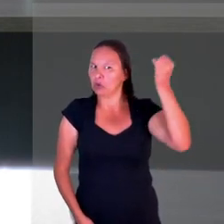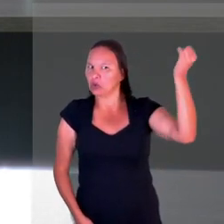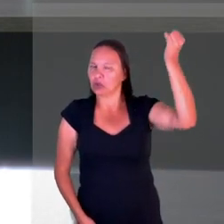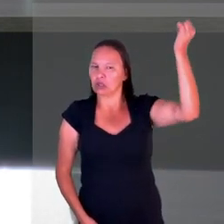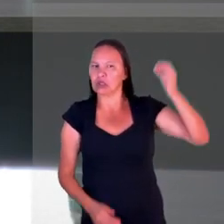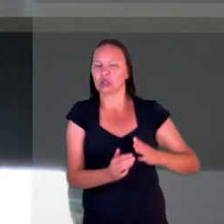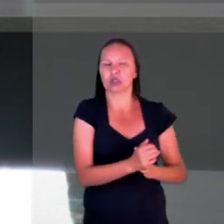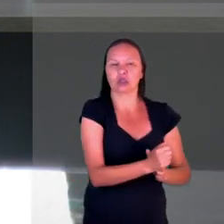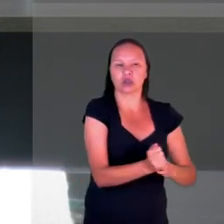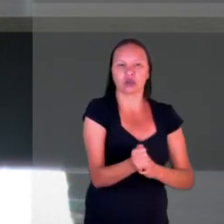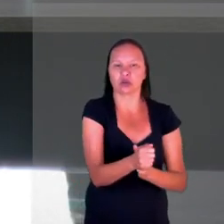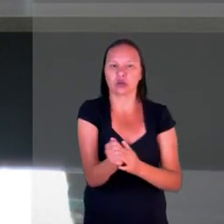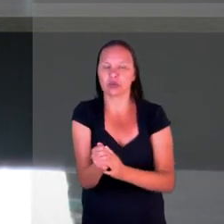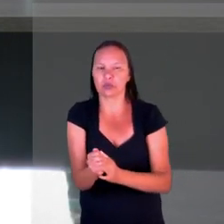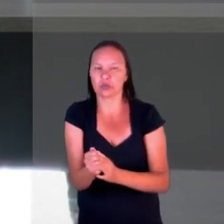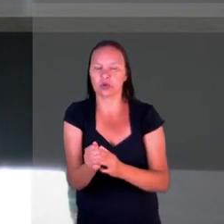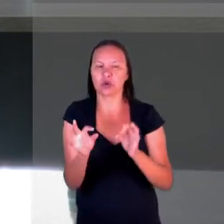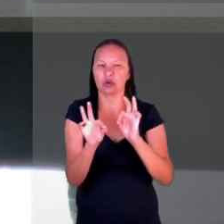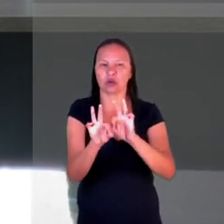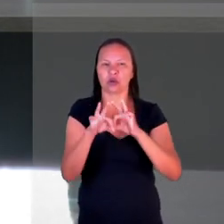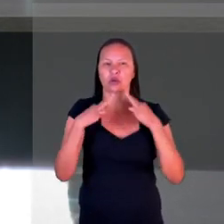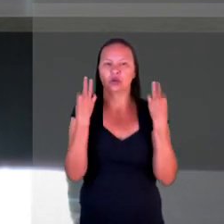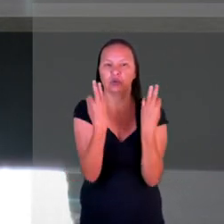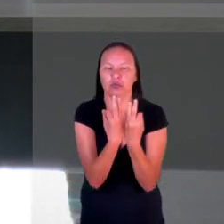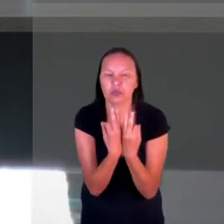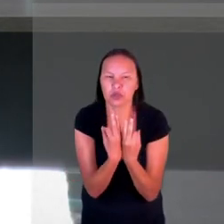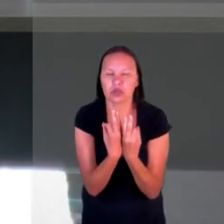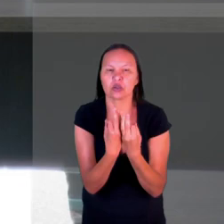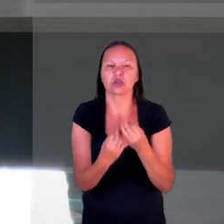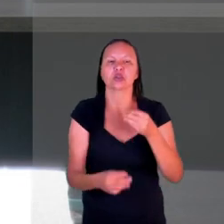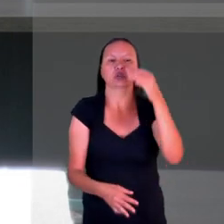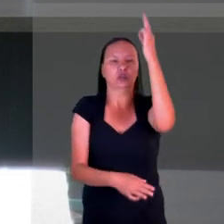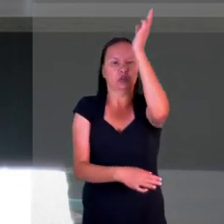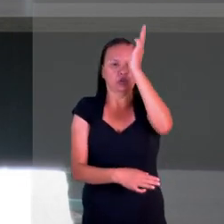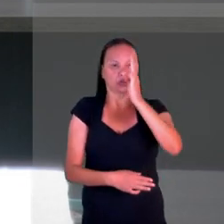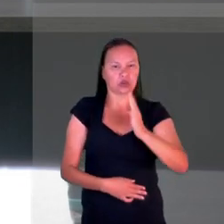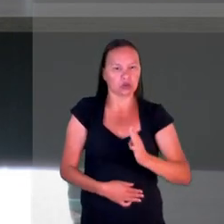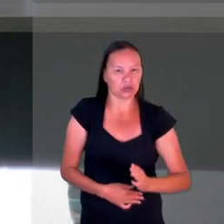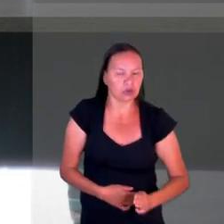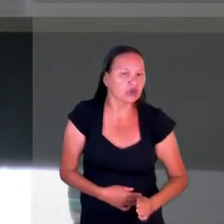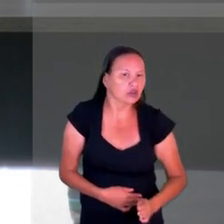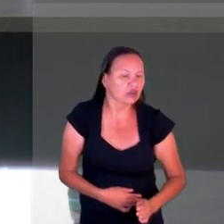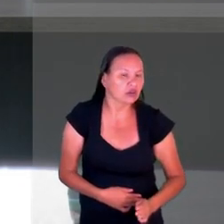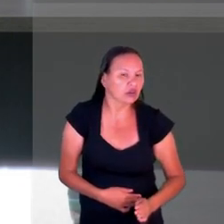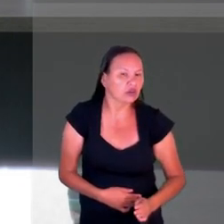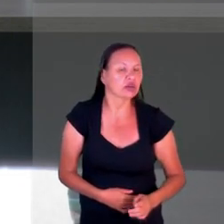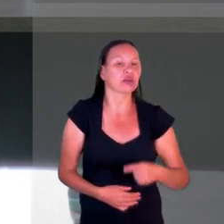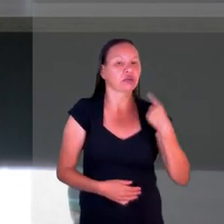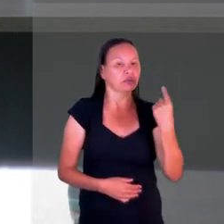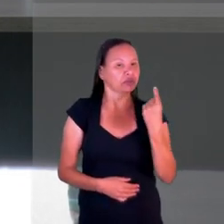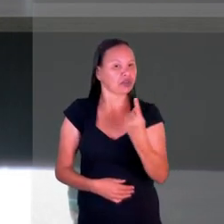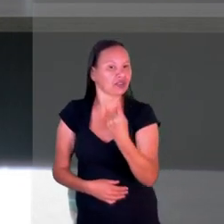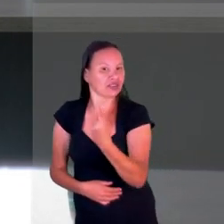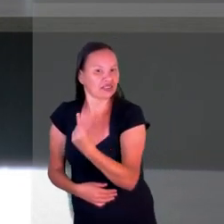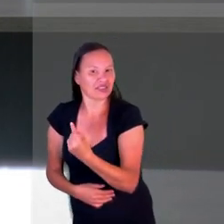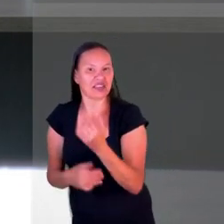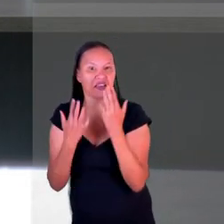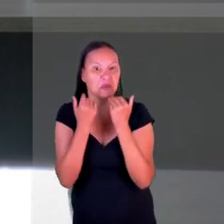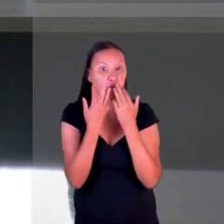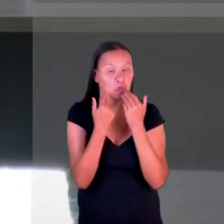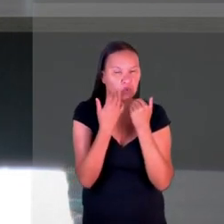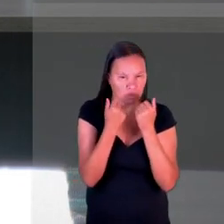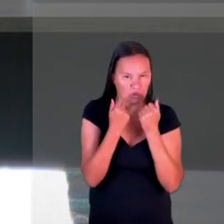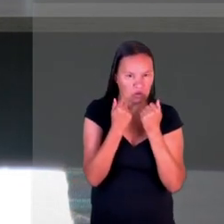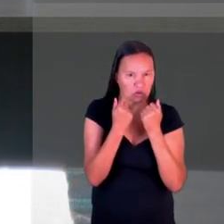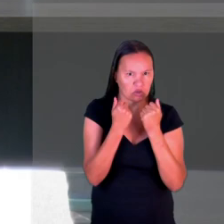população brasileira um dos melhores documentos do mundo sobre a sobre a classificação dos alimentos ele vem sendo